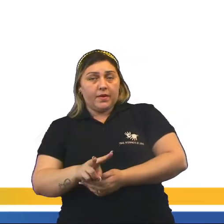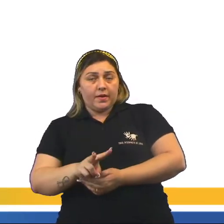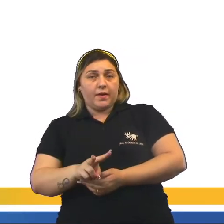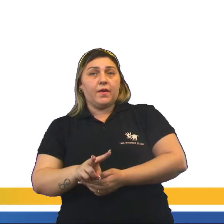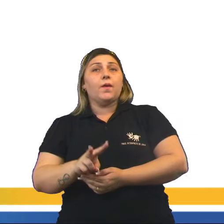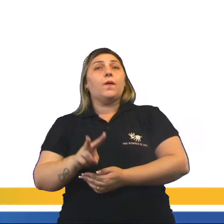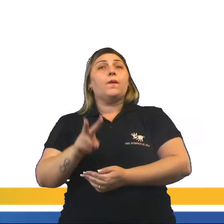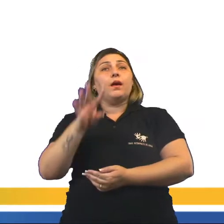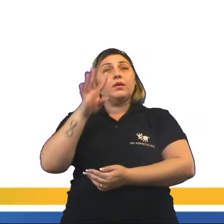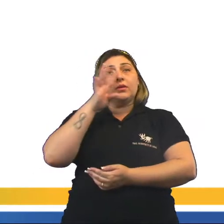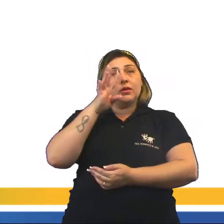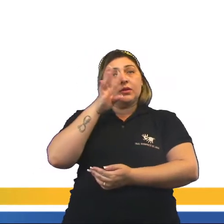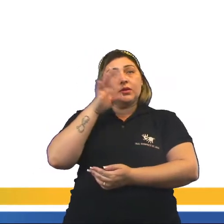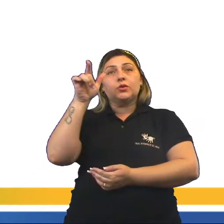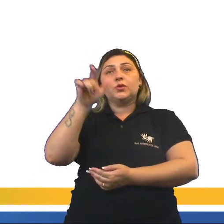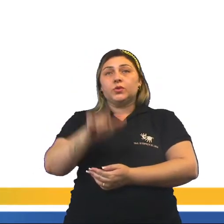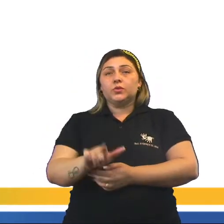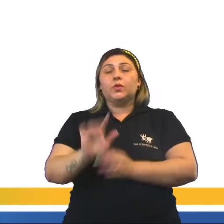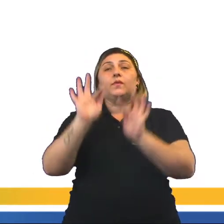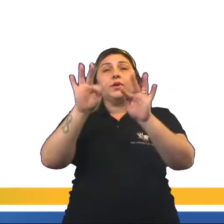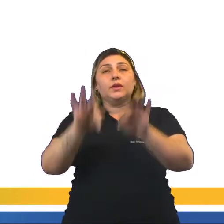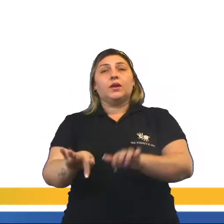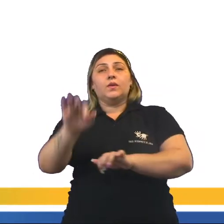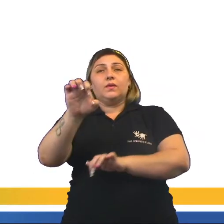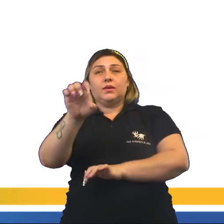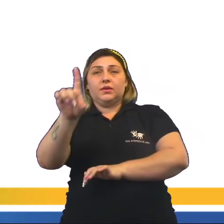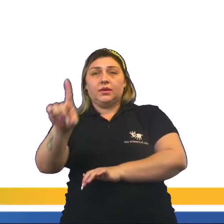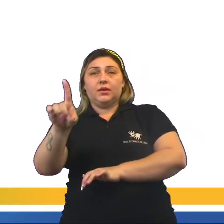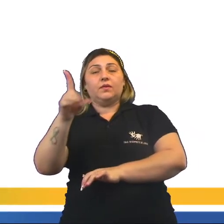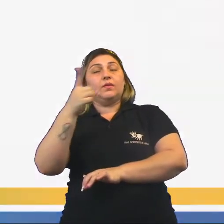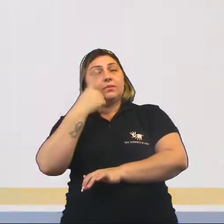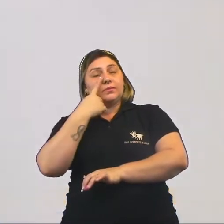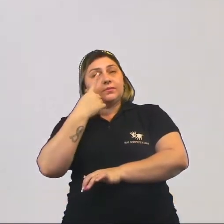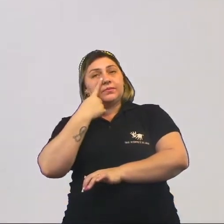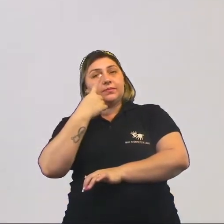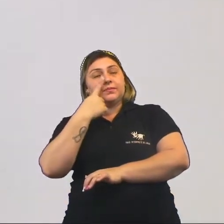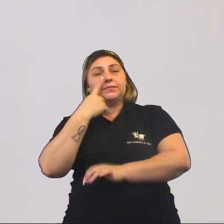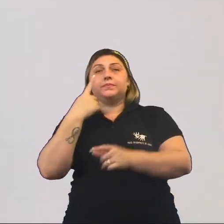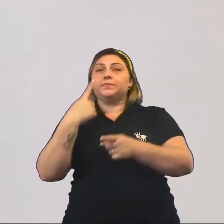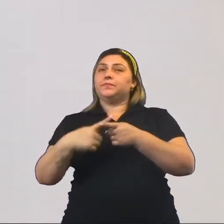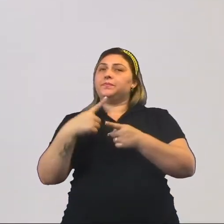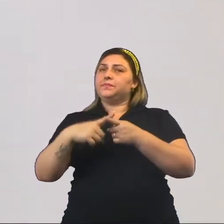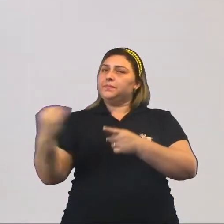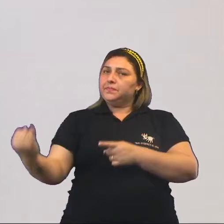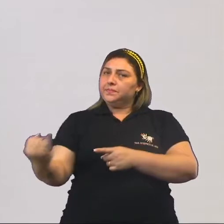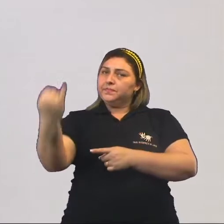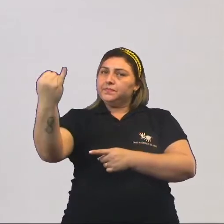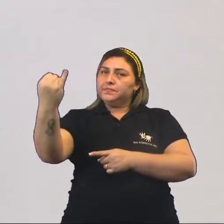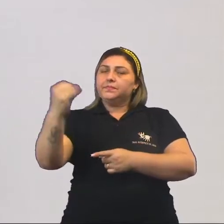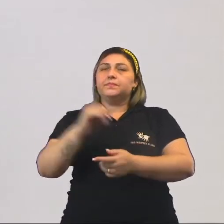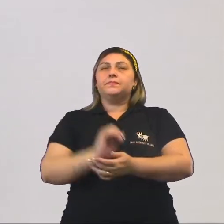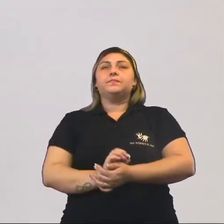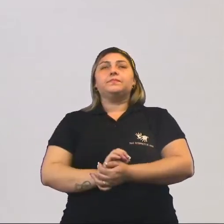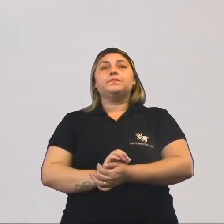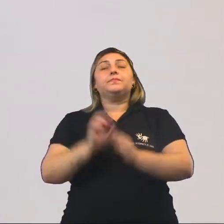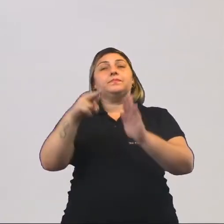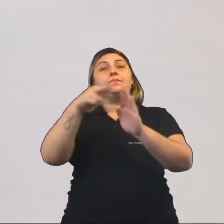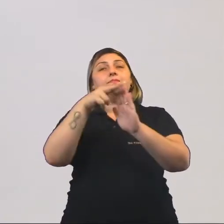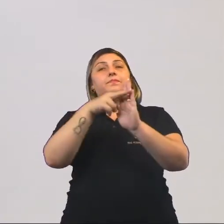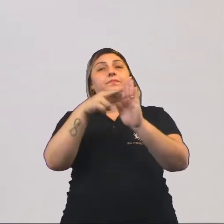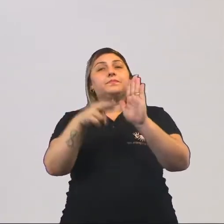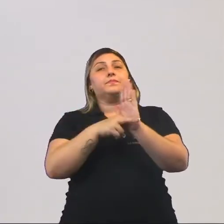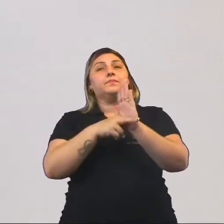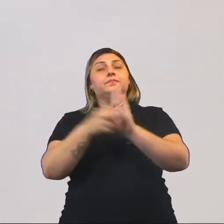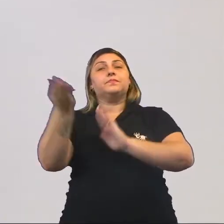verbo assistir aí novamente terminou em ed? Vão observando, porque isso aí é importante aqui nas nossas regras do